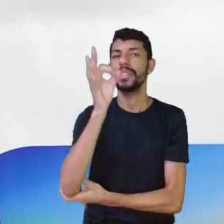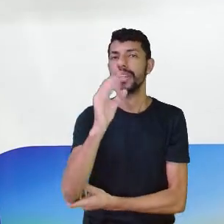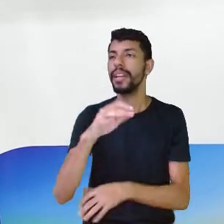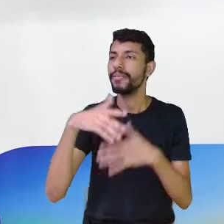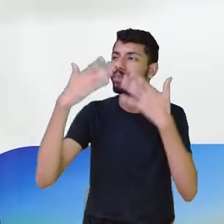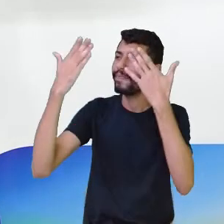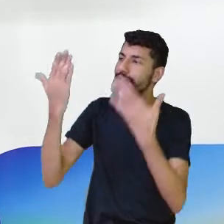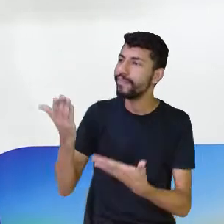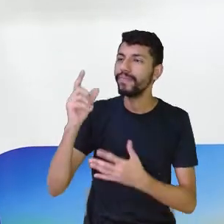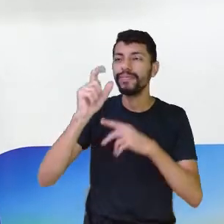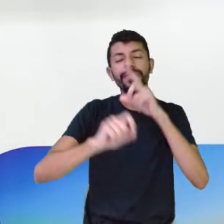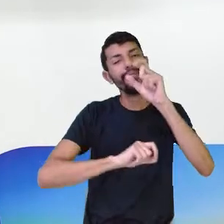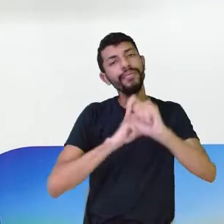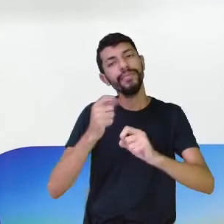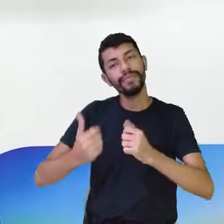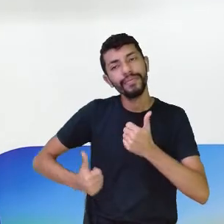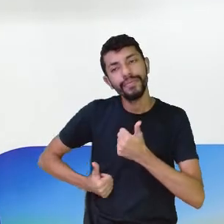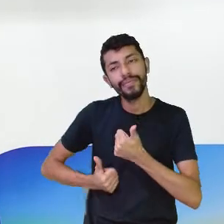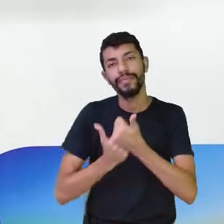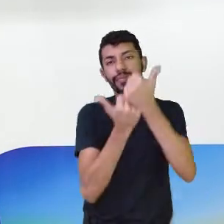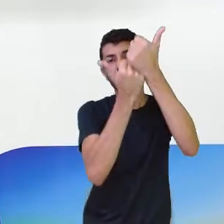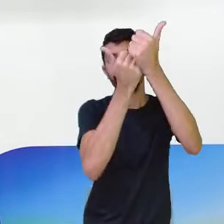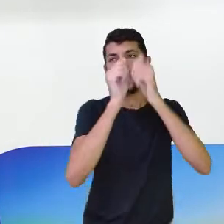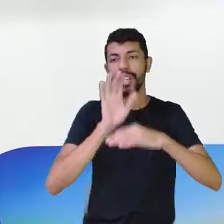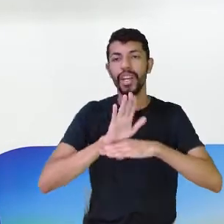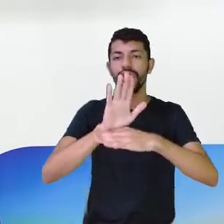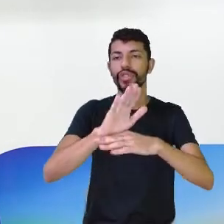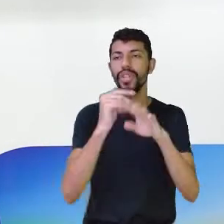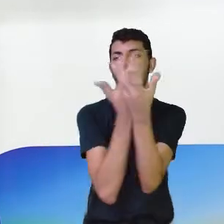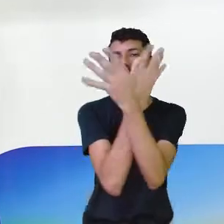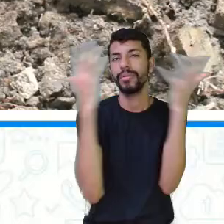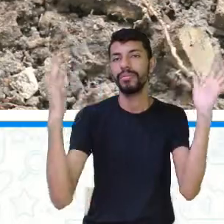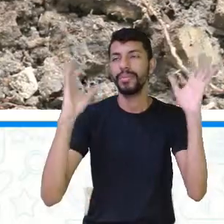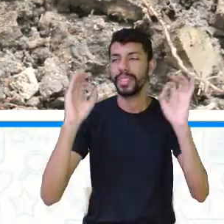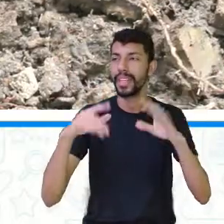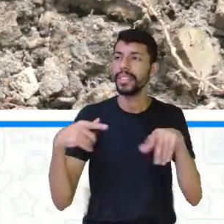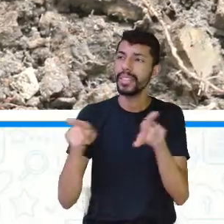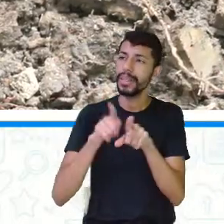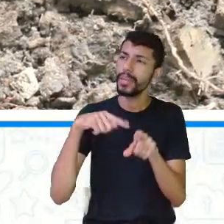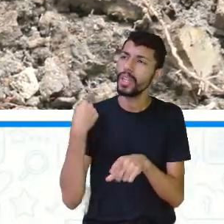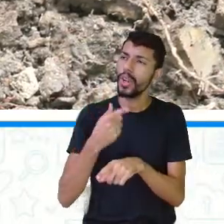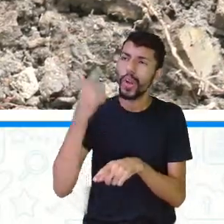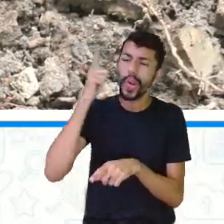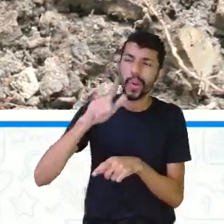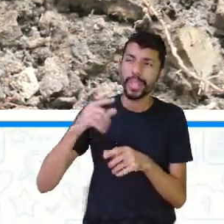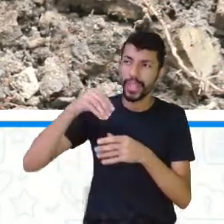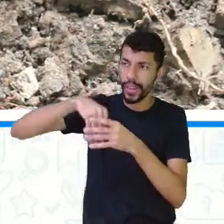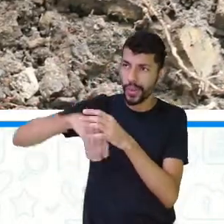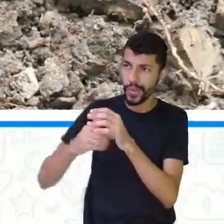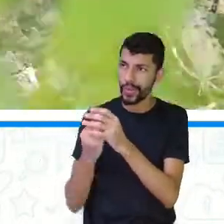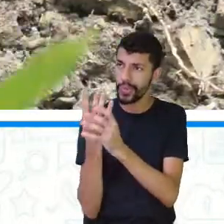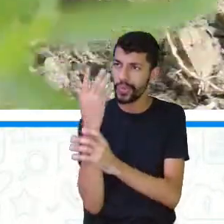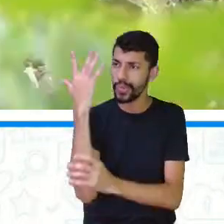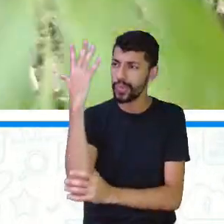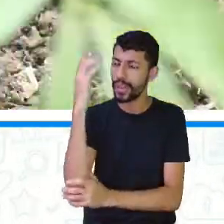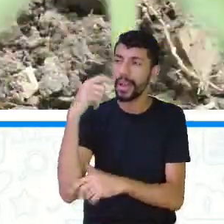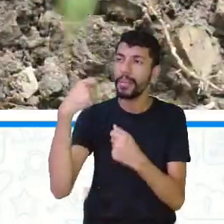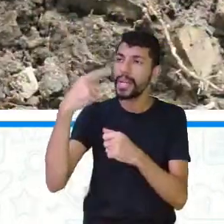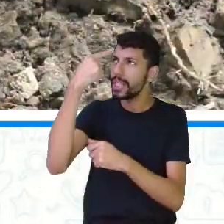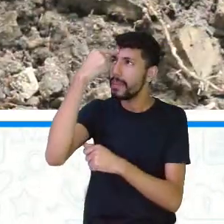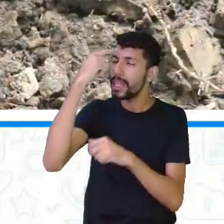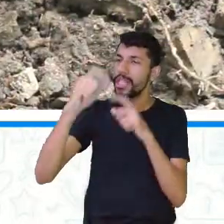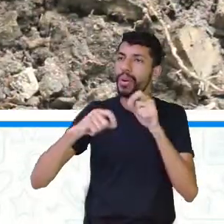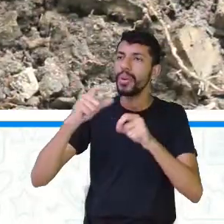está aí contribuindo para o meio ambiente. E claro, para que a gente consiga plantar uma árvore, a gente tem que pensar em quê?